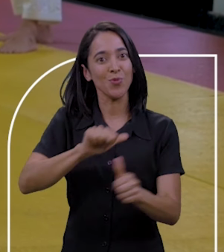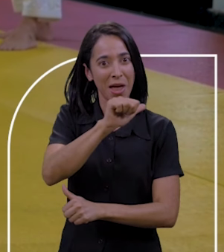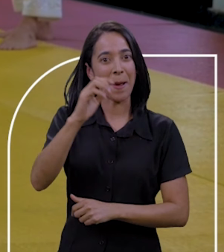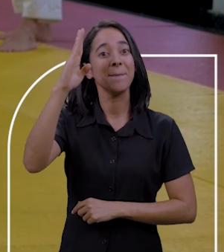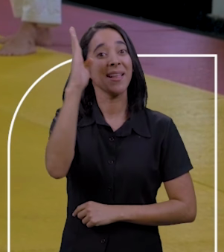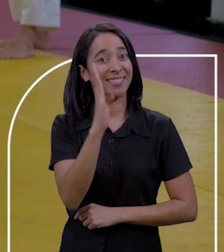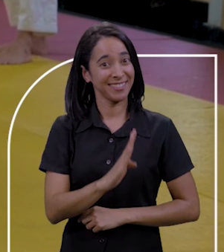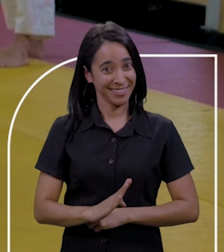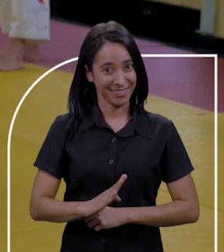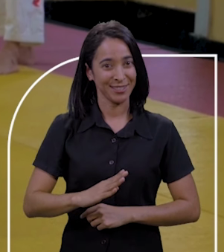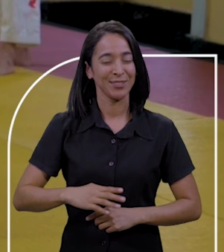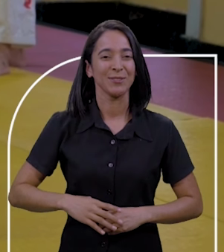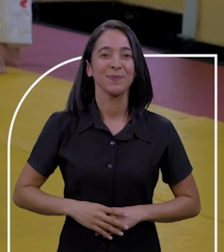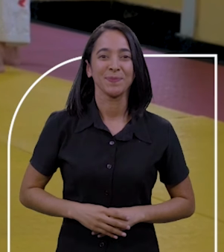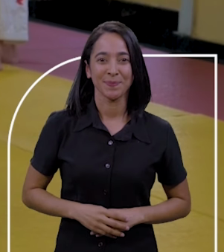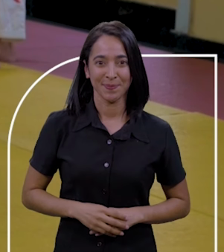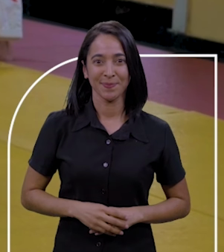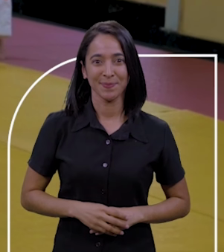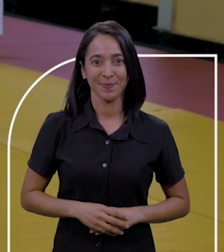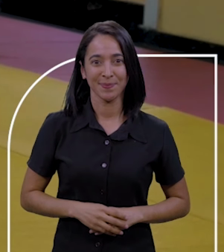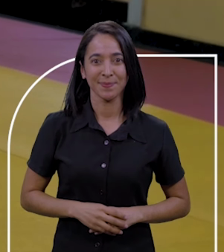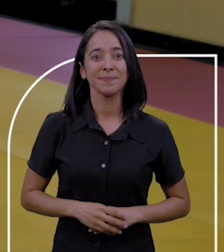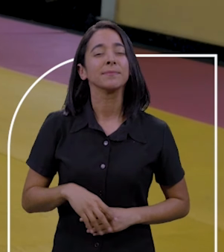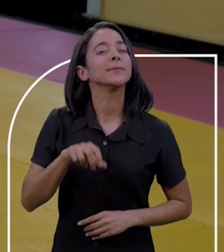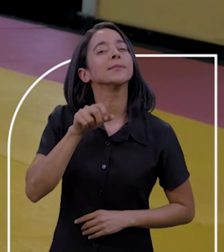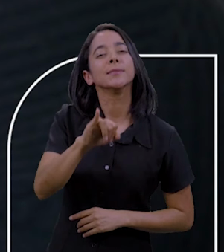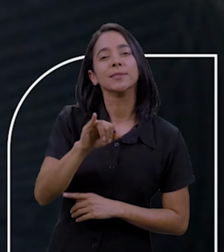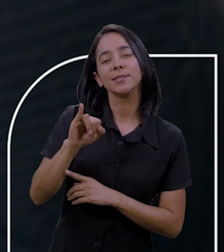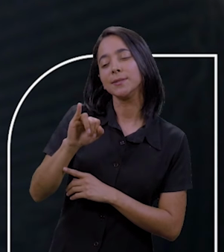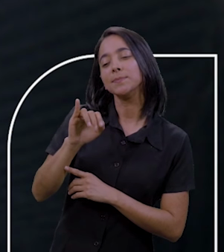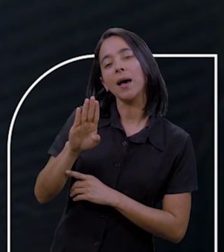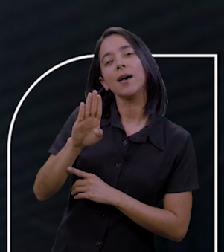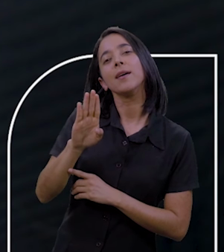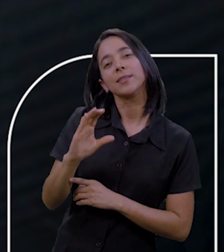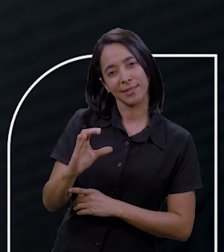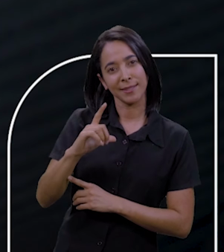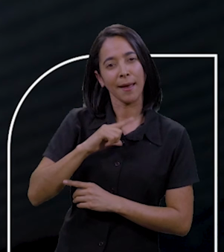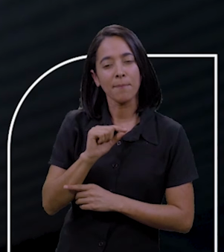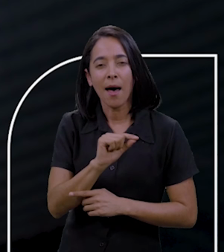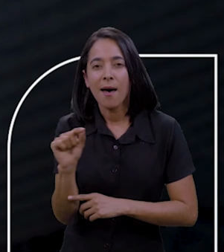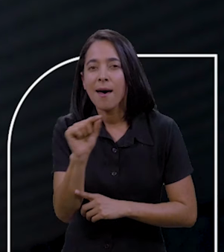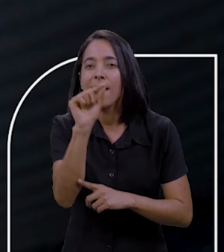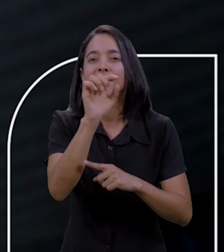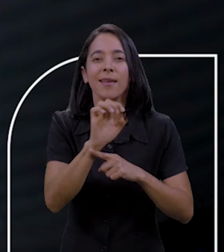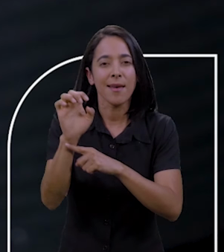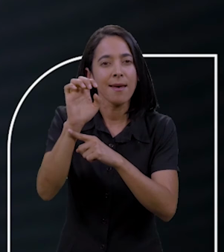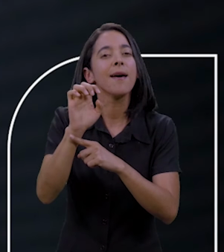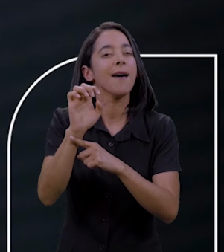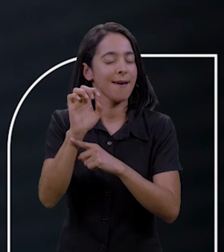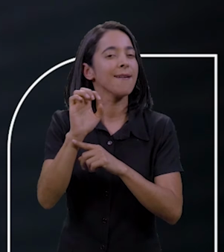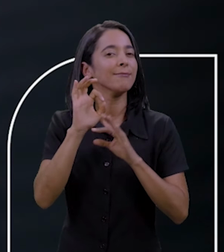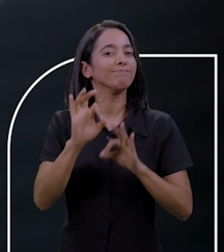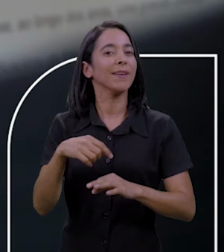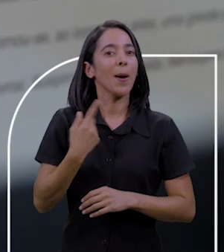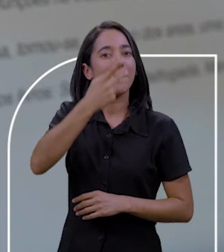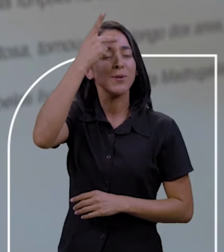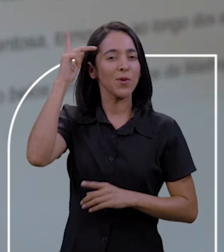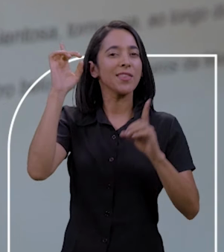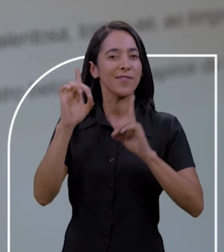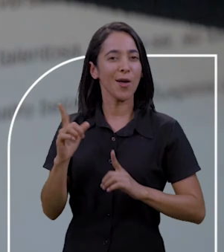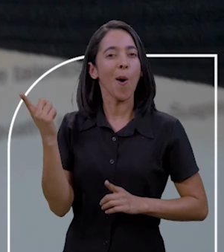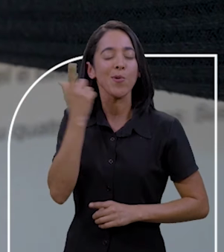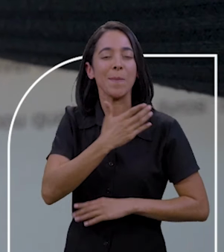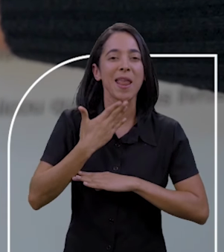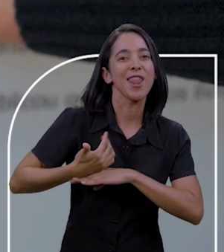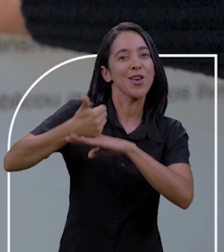das pessoas com deficiência visual no Brasil. E se tivesse um IBC alistado, sabe? Eu acho que a vida